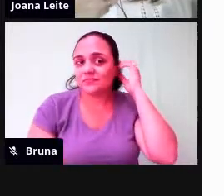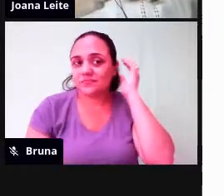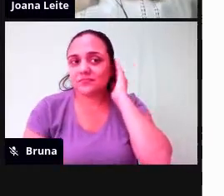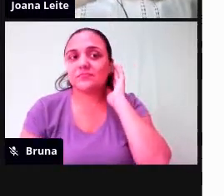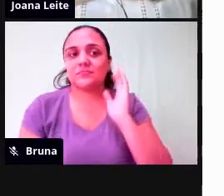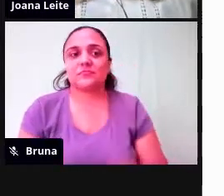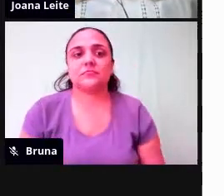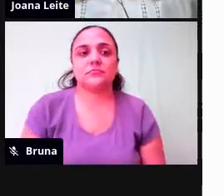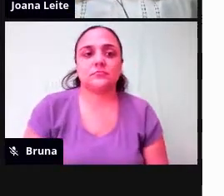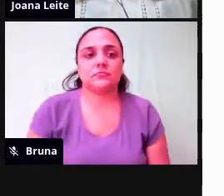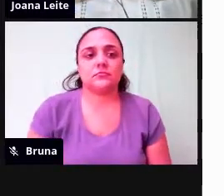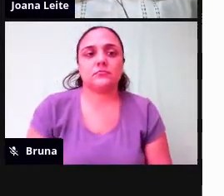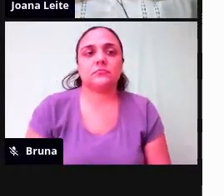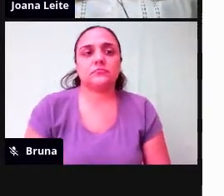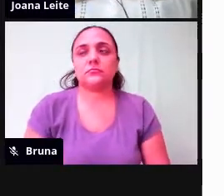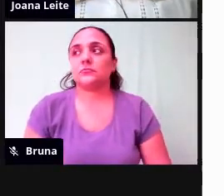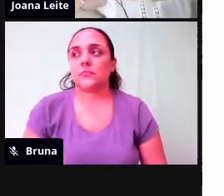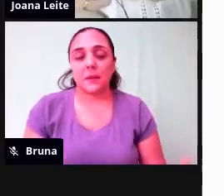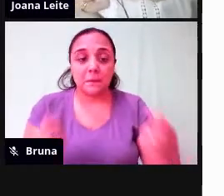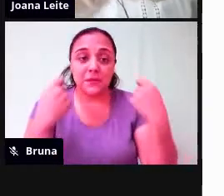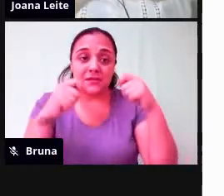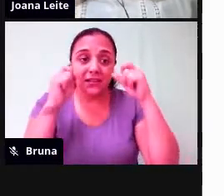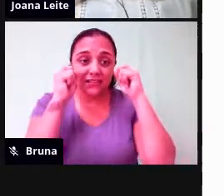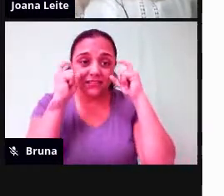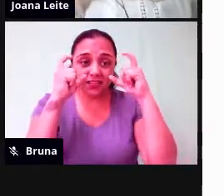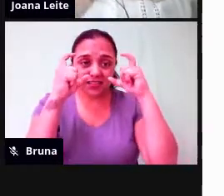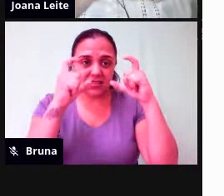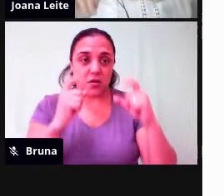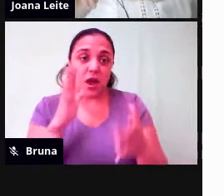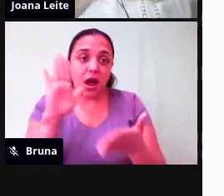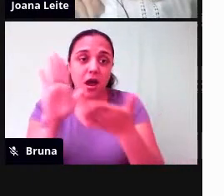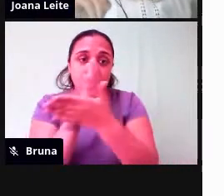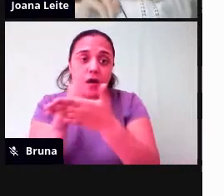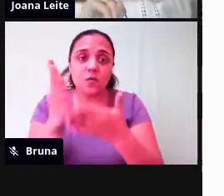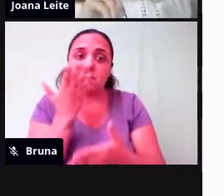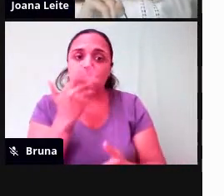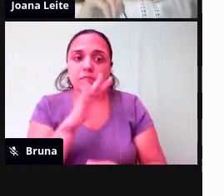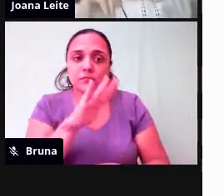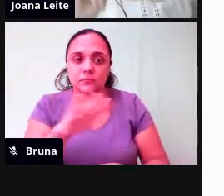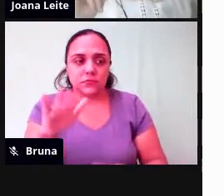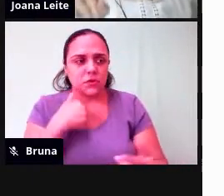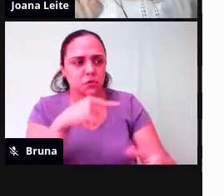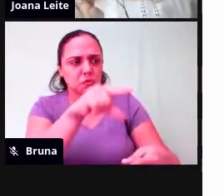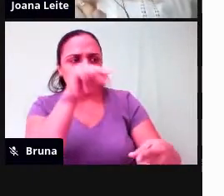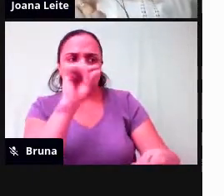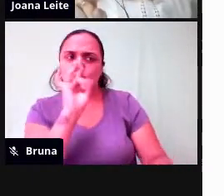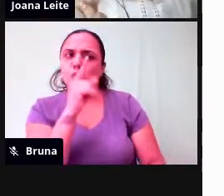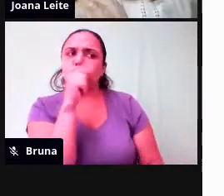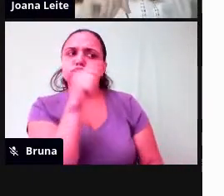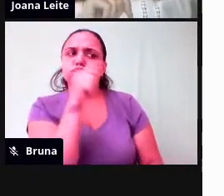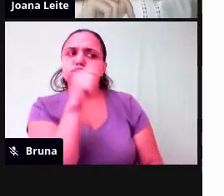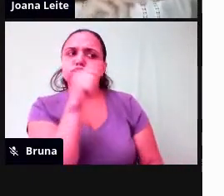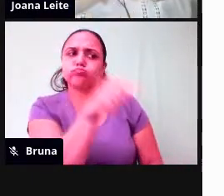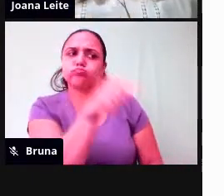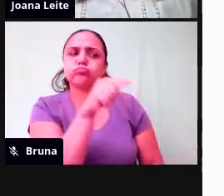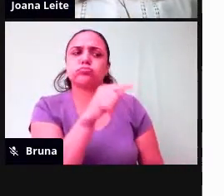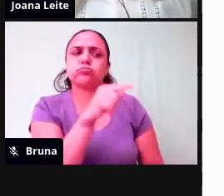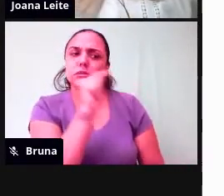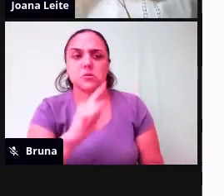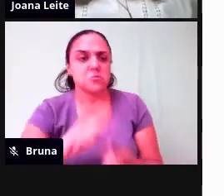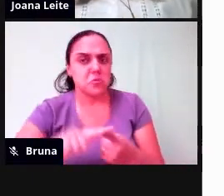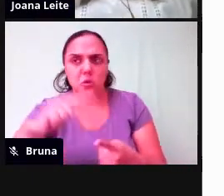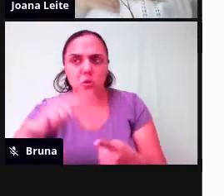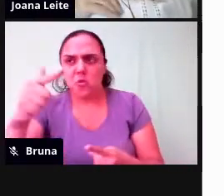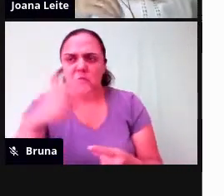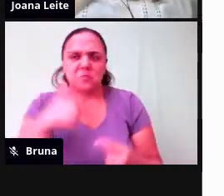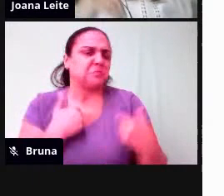tem autismo, né? E desses 3 alimentos, 2 são industrializados, né? Não são saudáveis. Então, assim, a